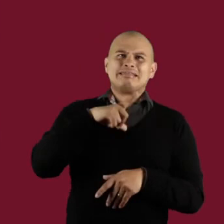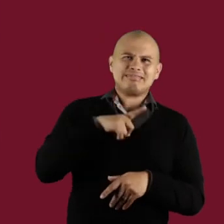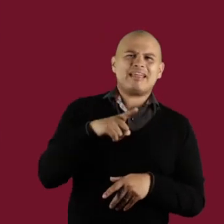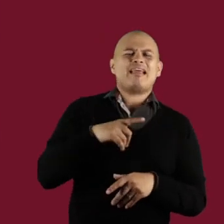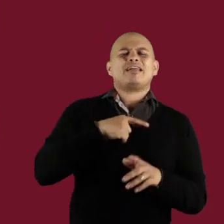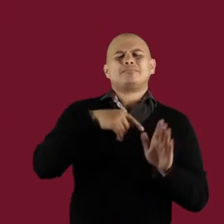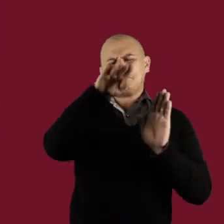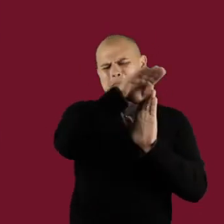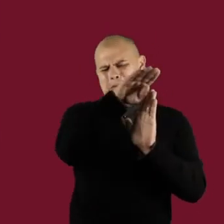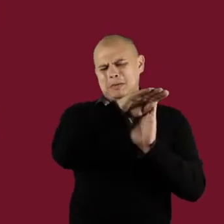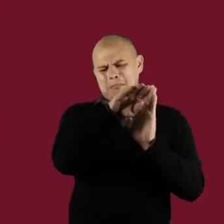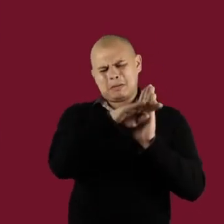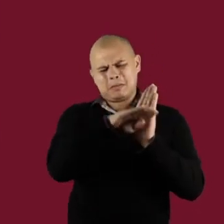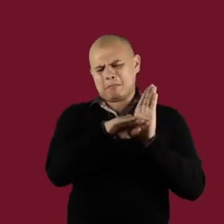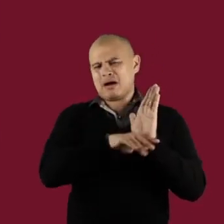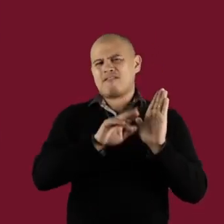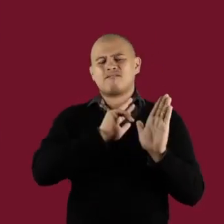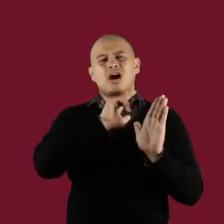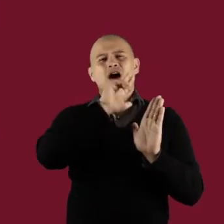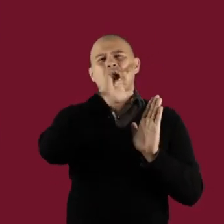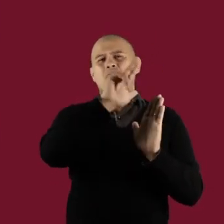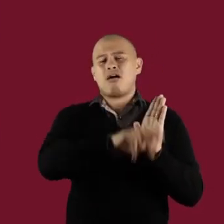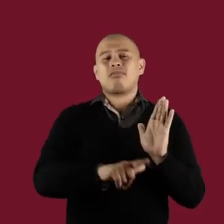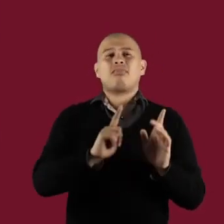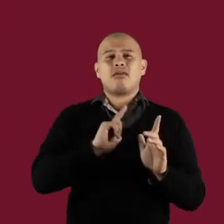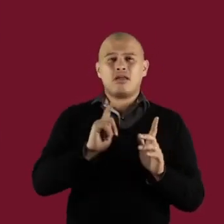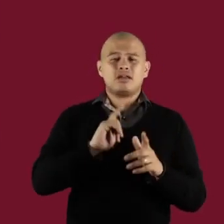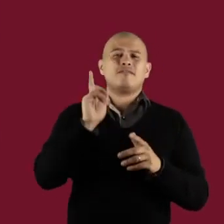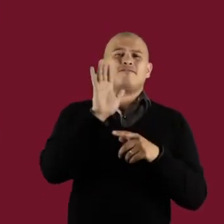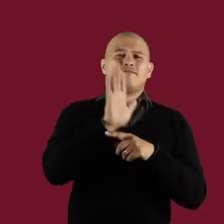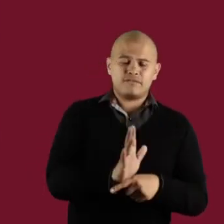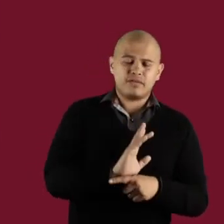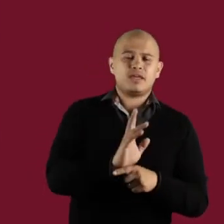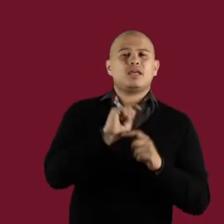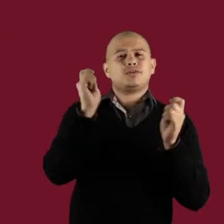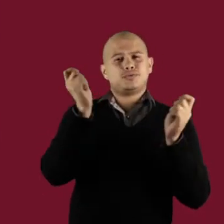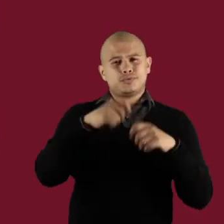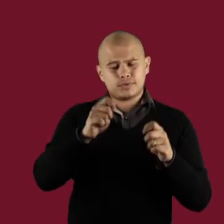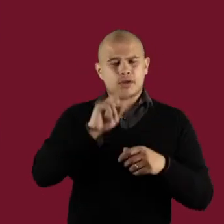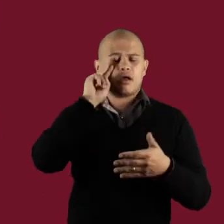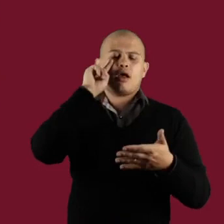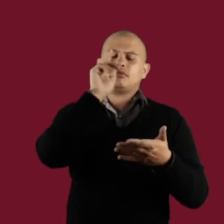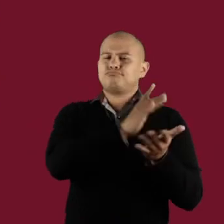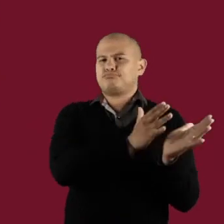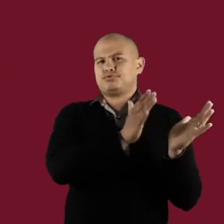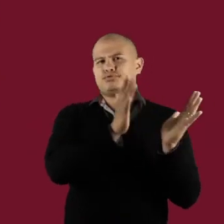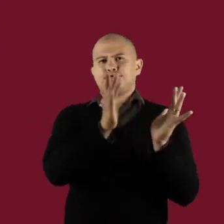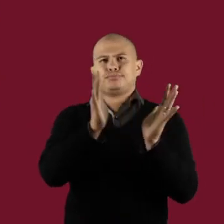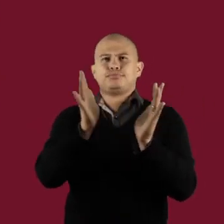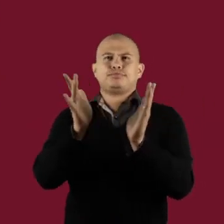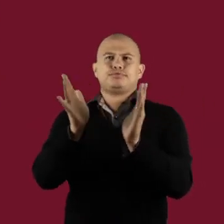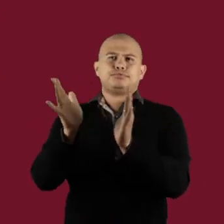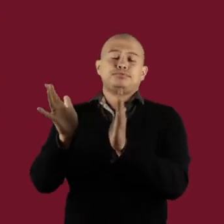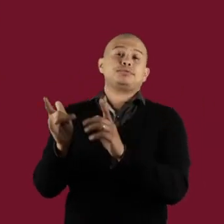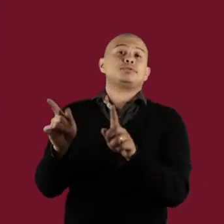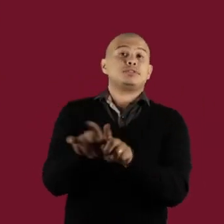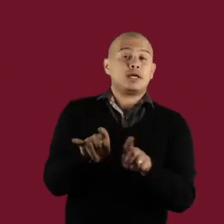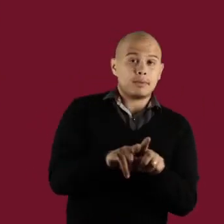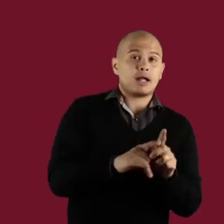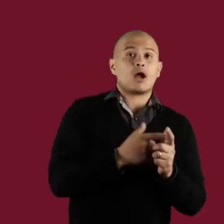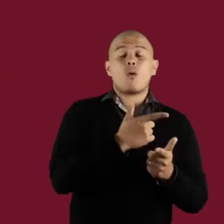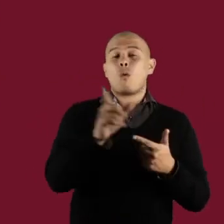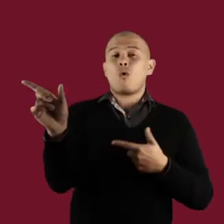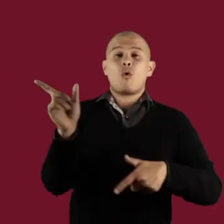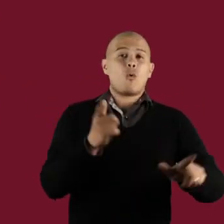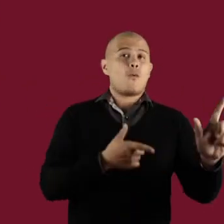temos feito, vai encontrar lá vídeos, por exemplo, e outros materiais de